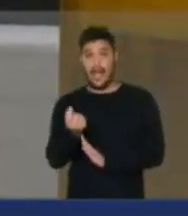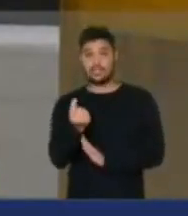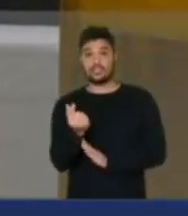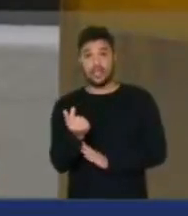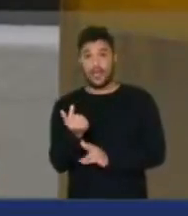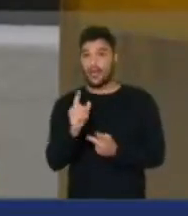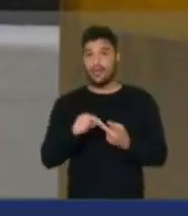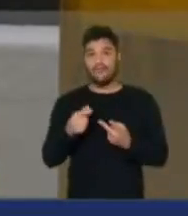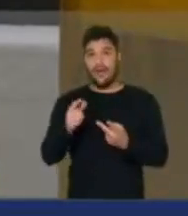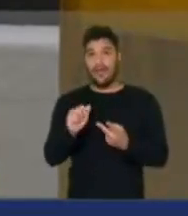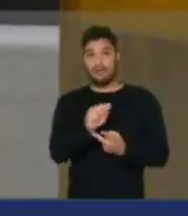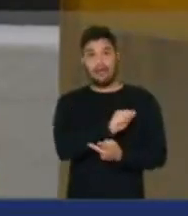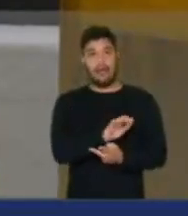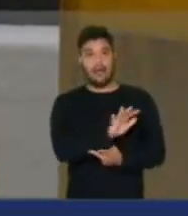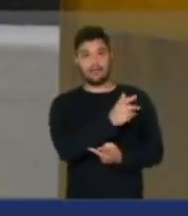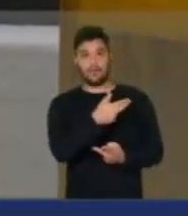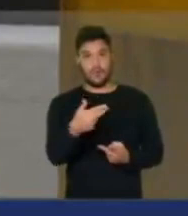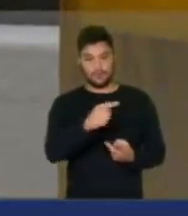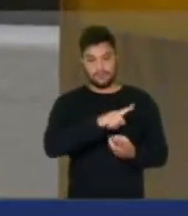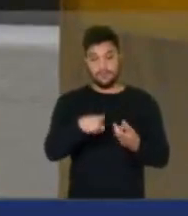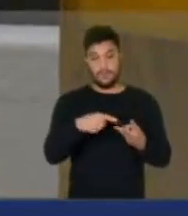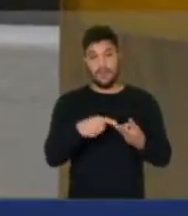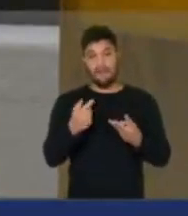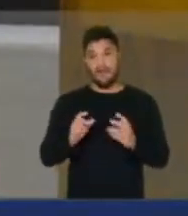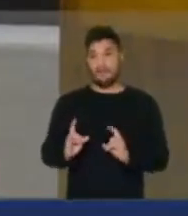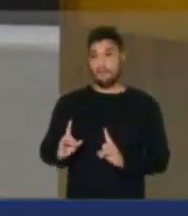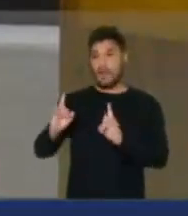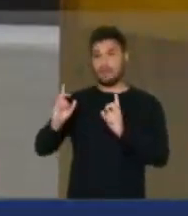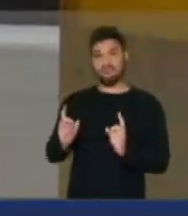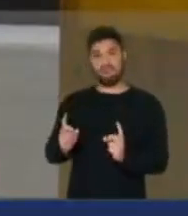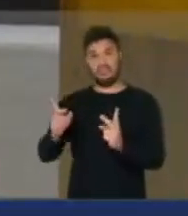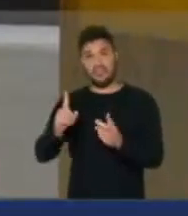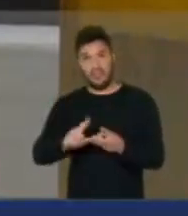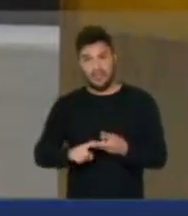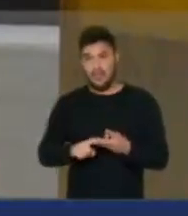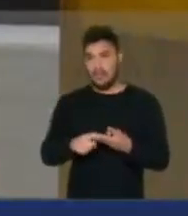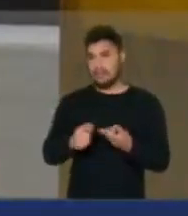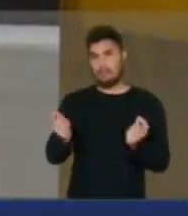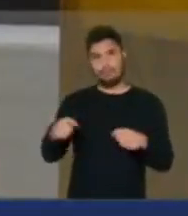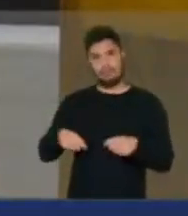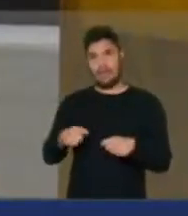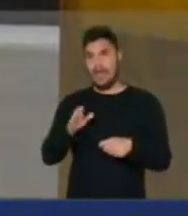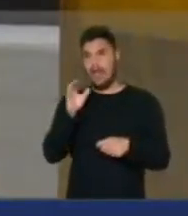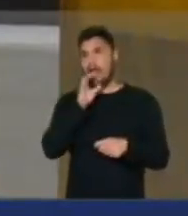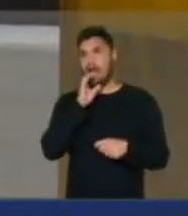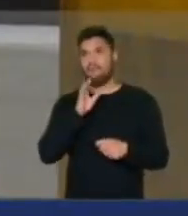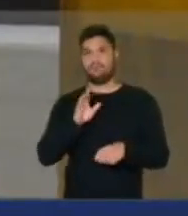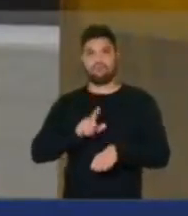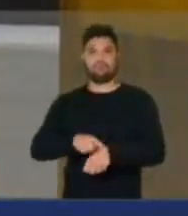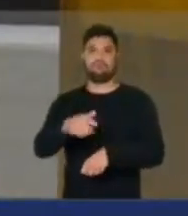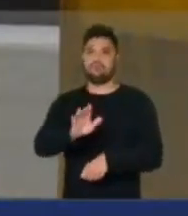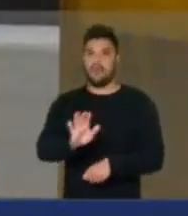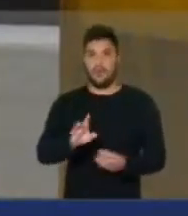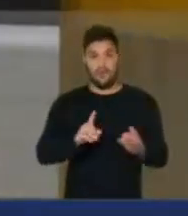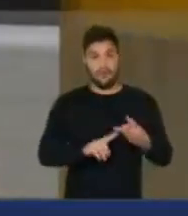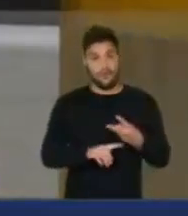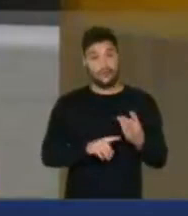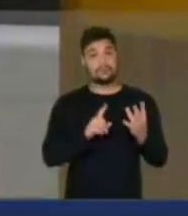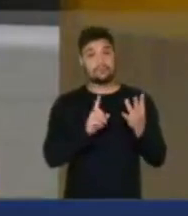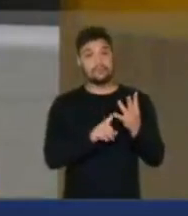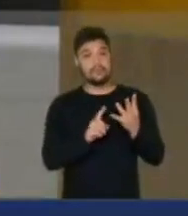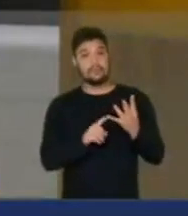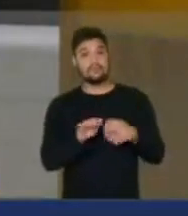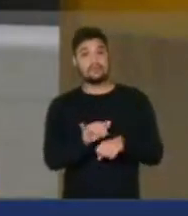Sabe que vai levar à inflação. Quer vender patrimônio? Sabe que a privatização não funciona do dia para a noite. Então, a forma